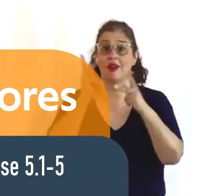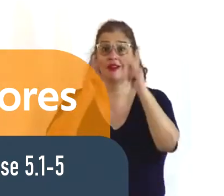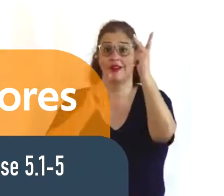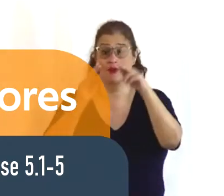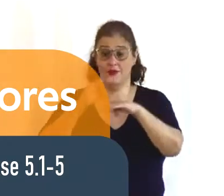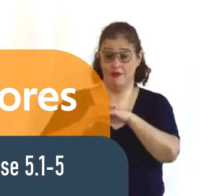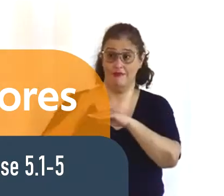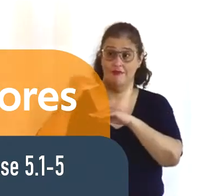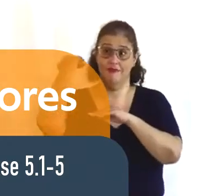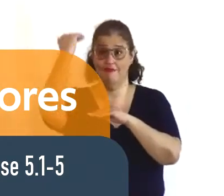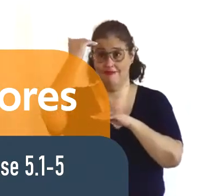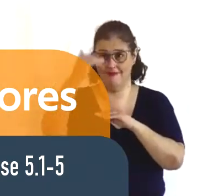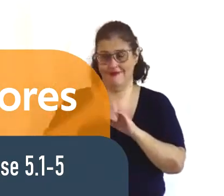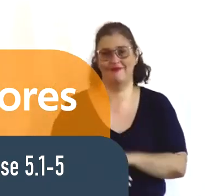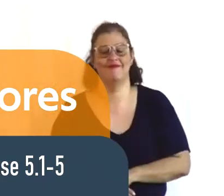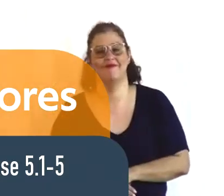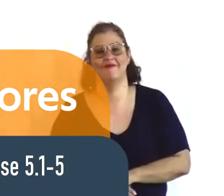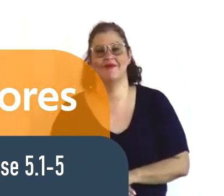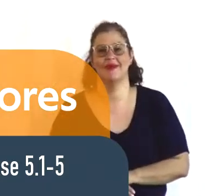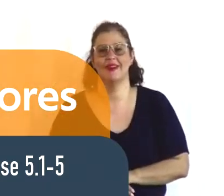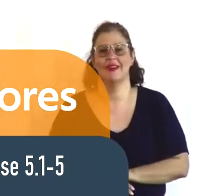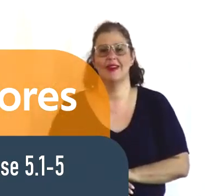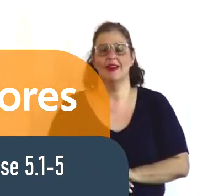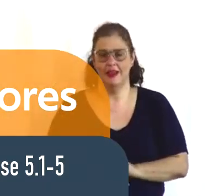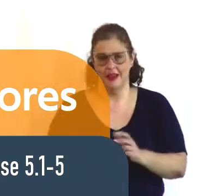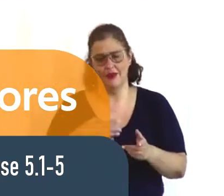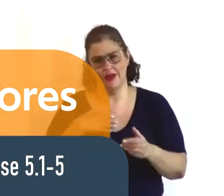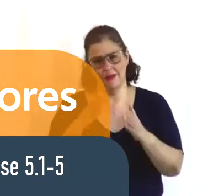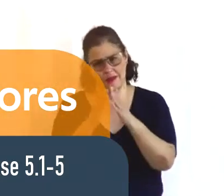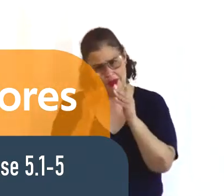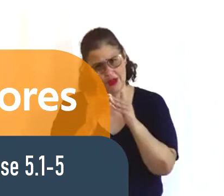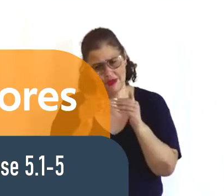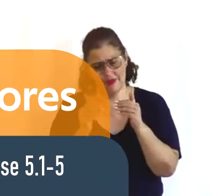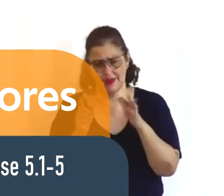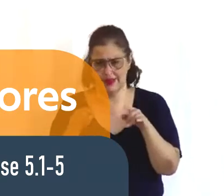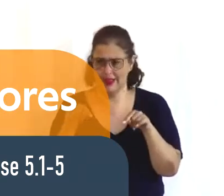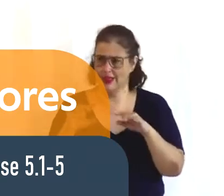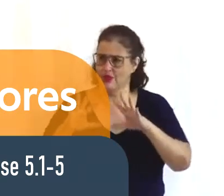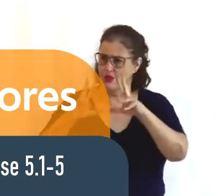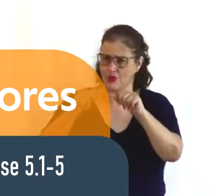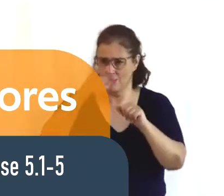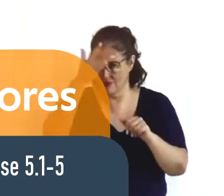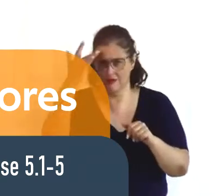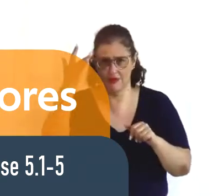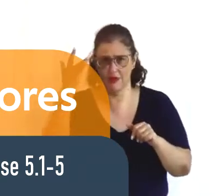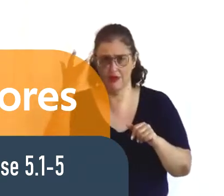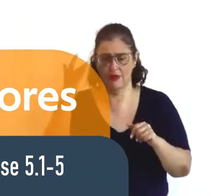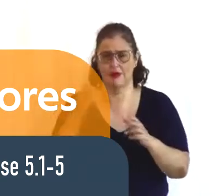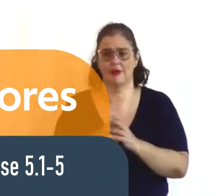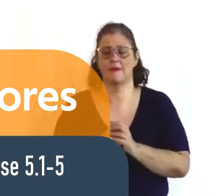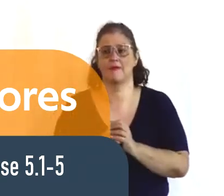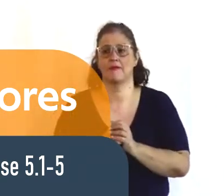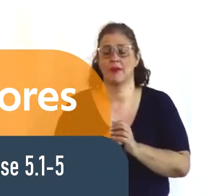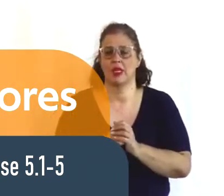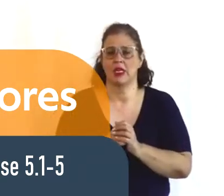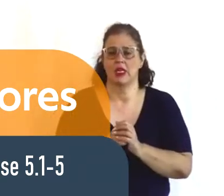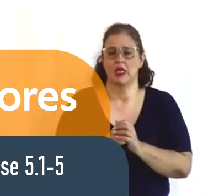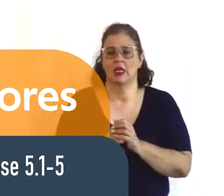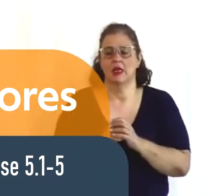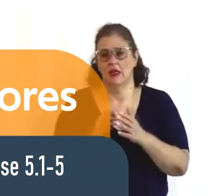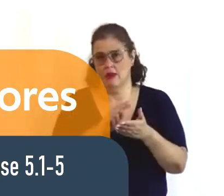pedido especial a todos que estão em casa e os irmãos que estão aqui na igreja também. O texto da mensagem